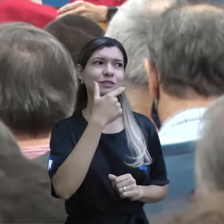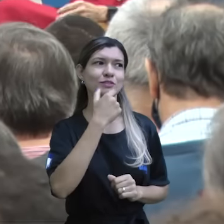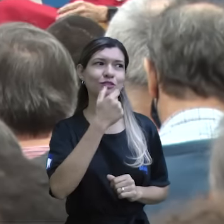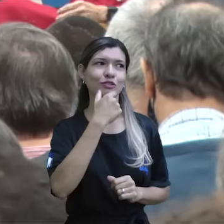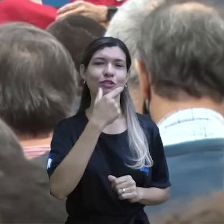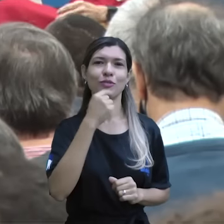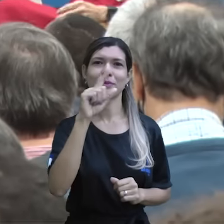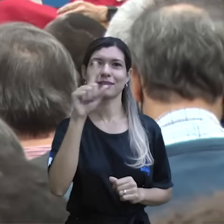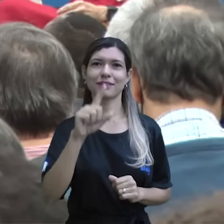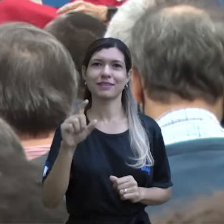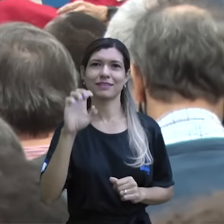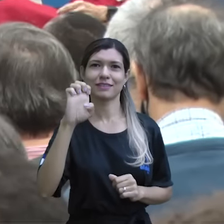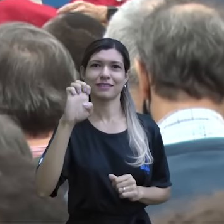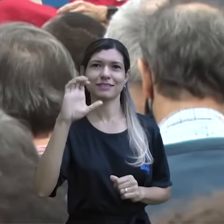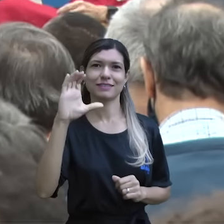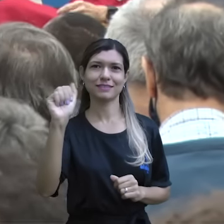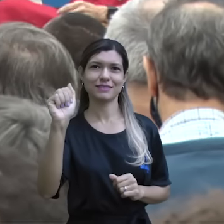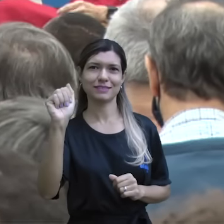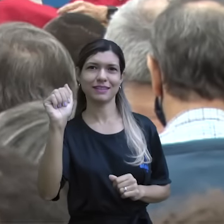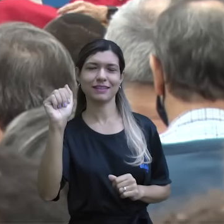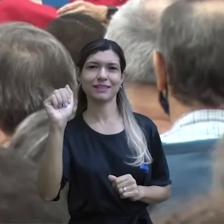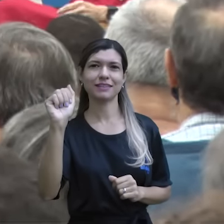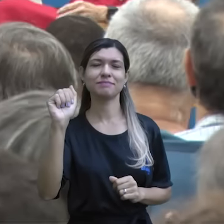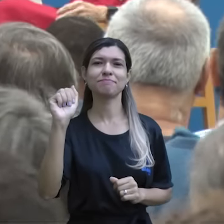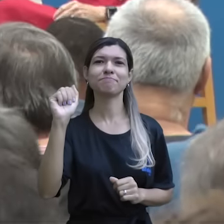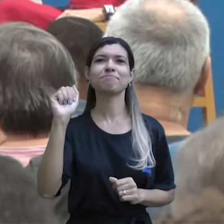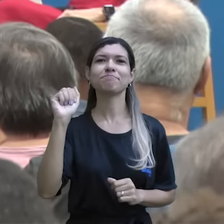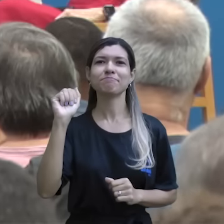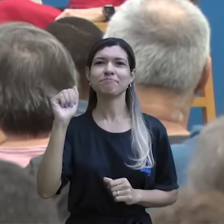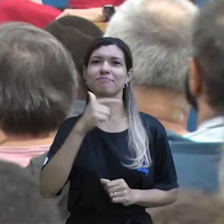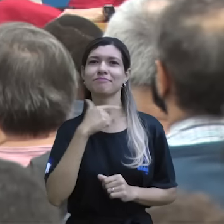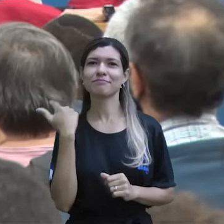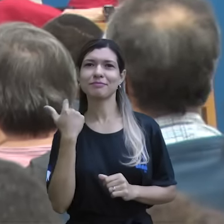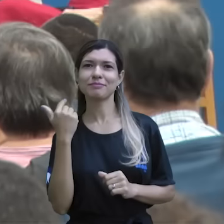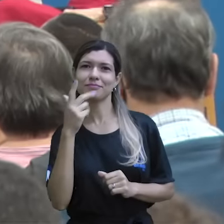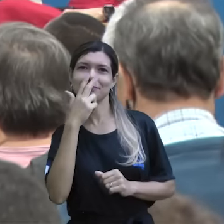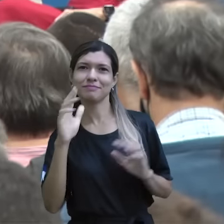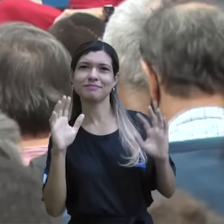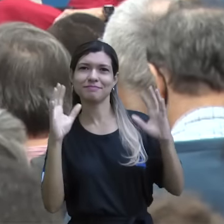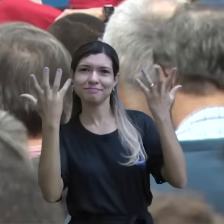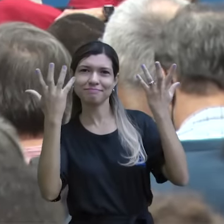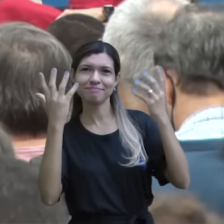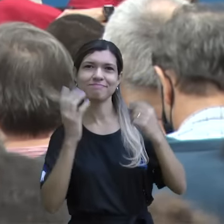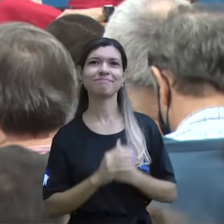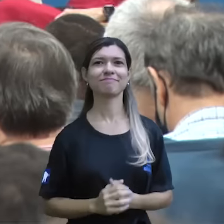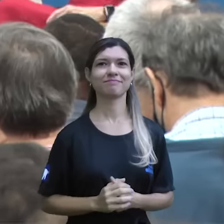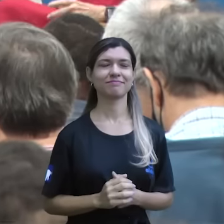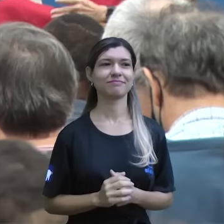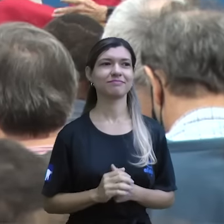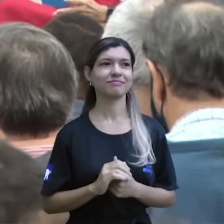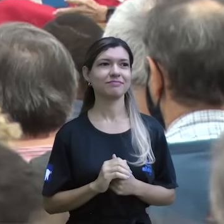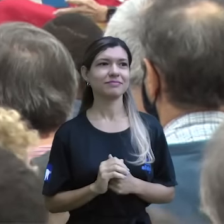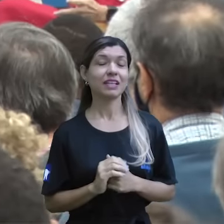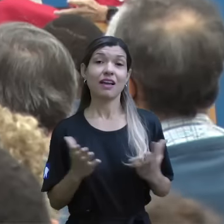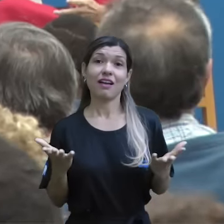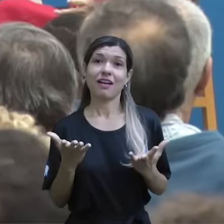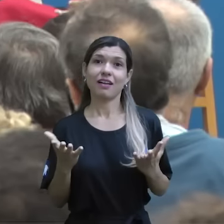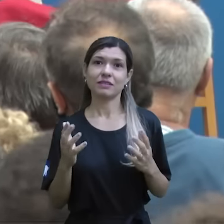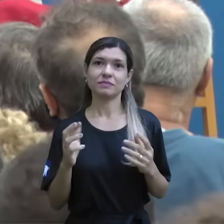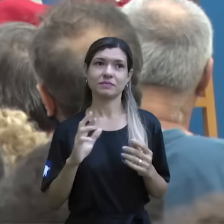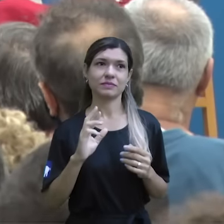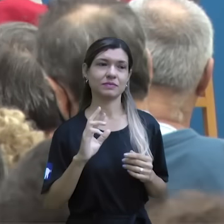o seguinte, estamos já encerrando, tá? Passamos da hora, meia hora, mas está assim... Coisa boa, chegar